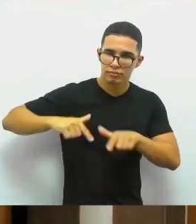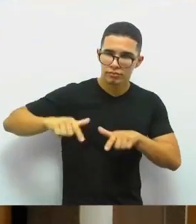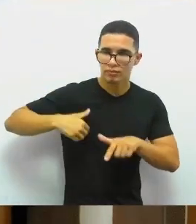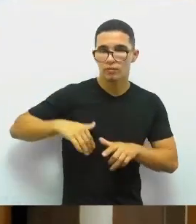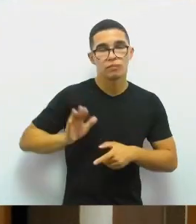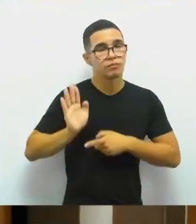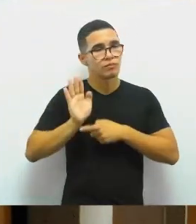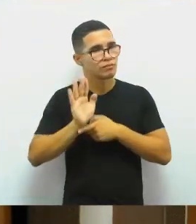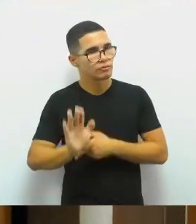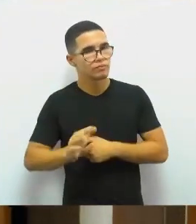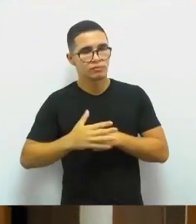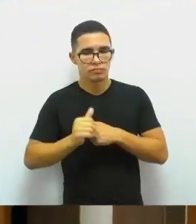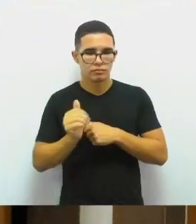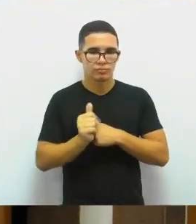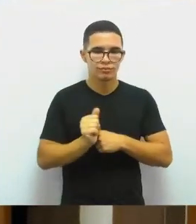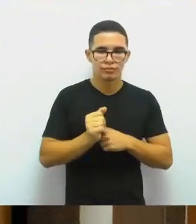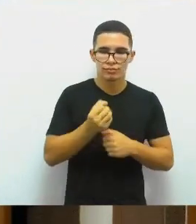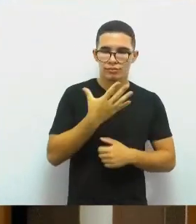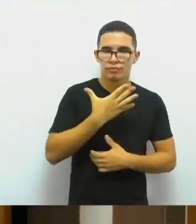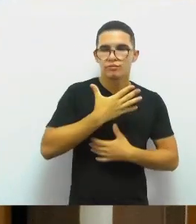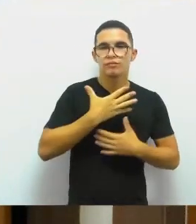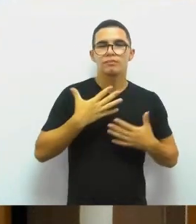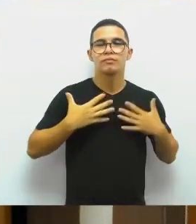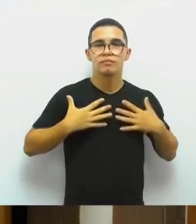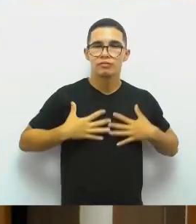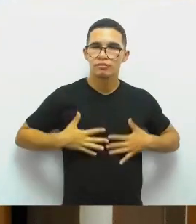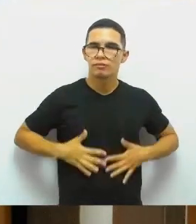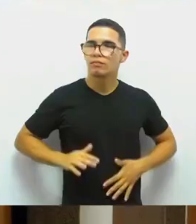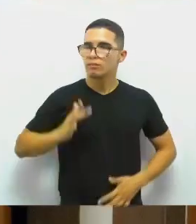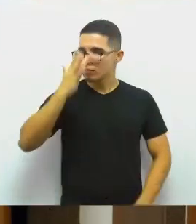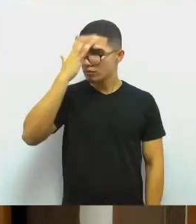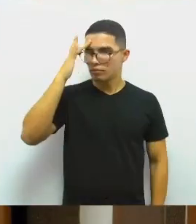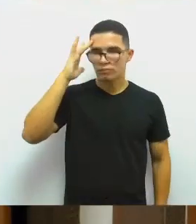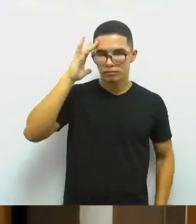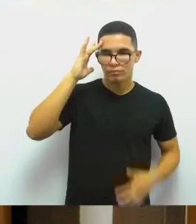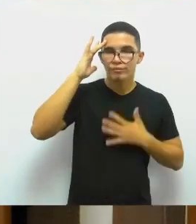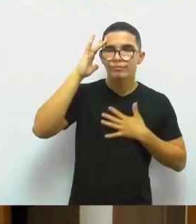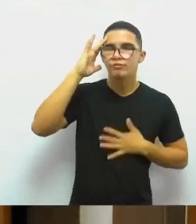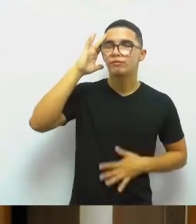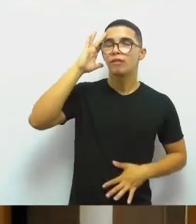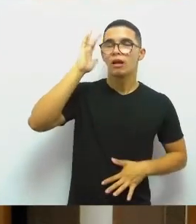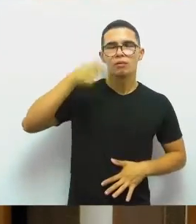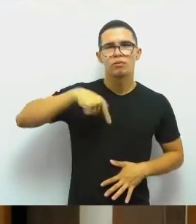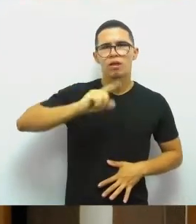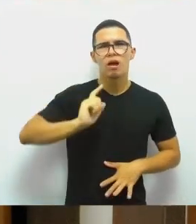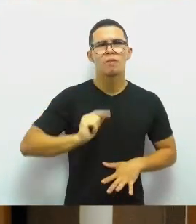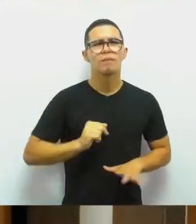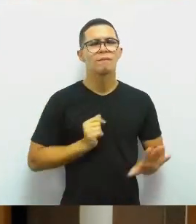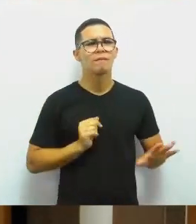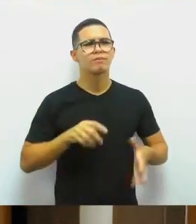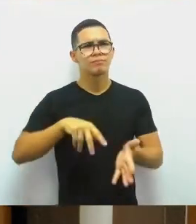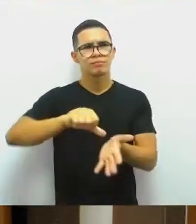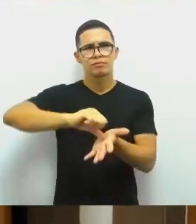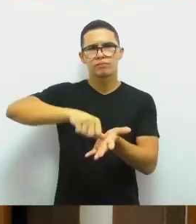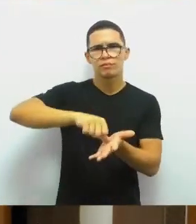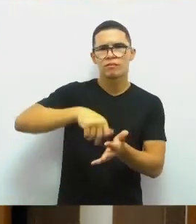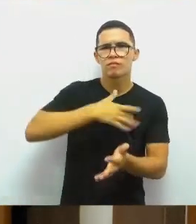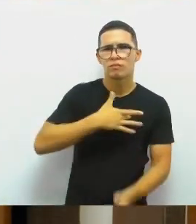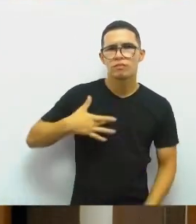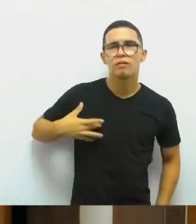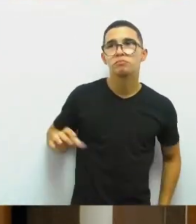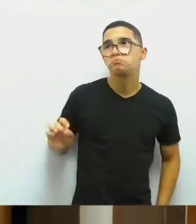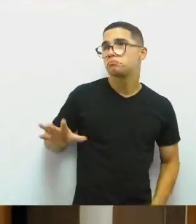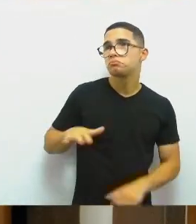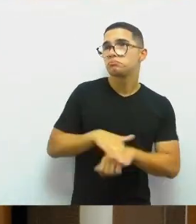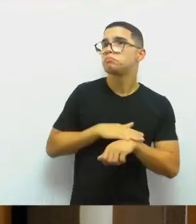gera a satisfação da pessoa atendida. Muitas das vezes a pessoa chega num posto de saúde e quer somente